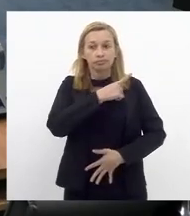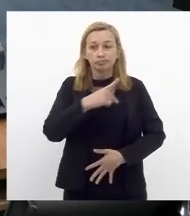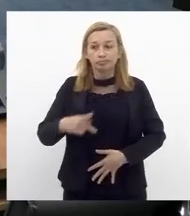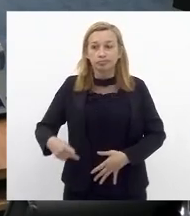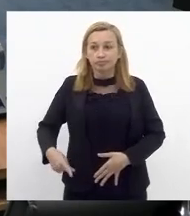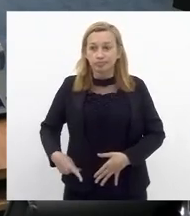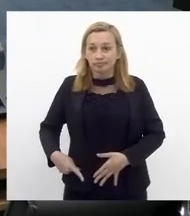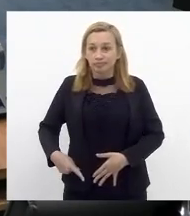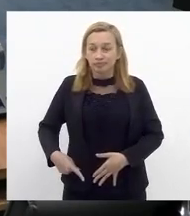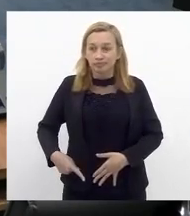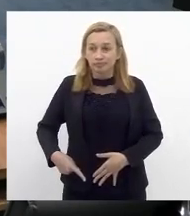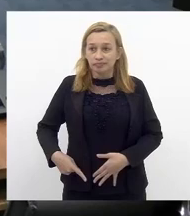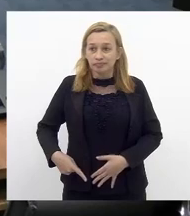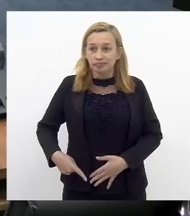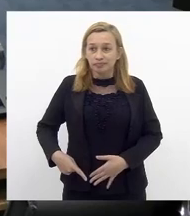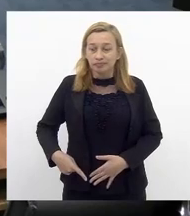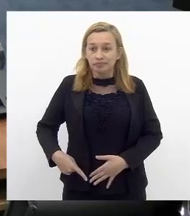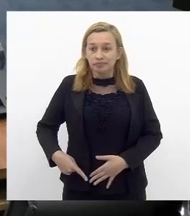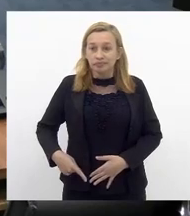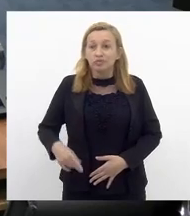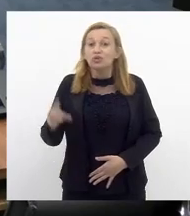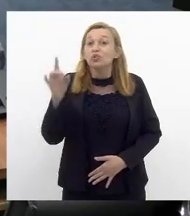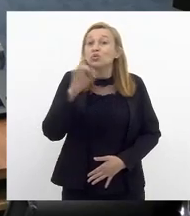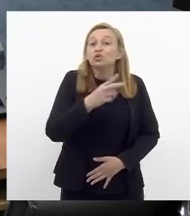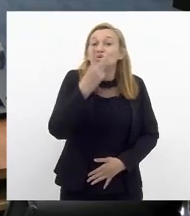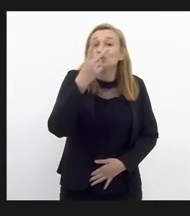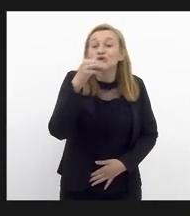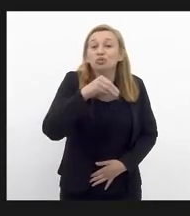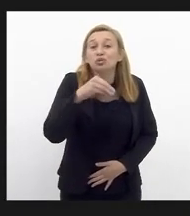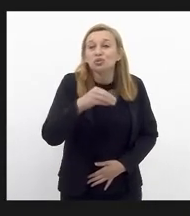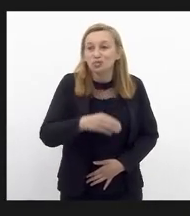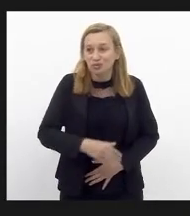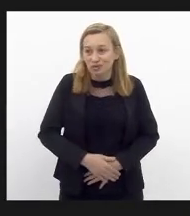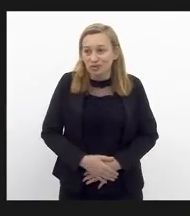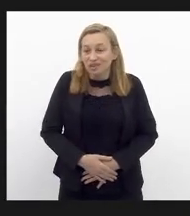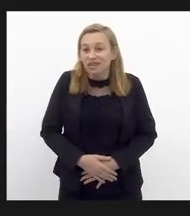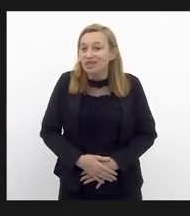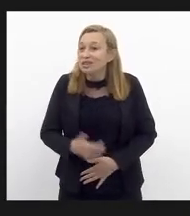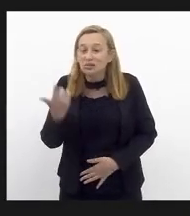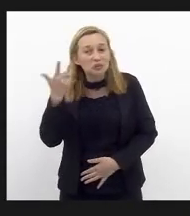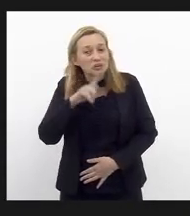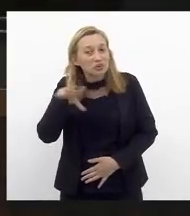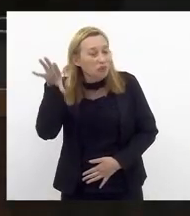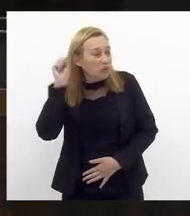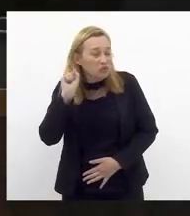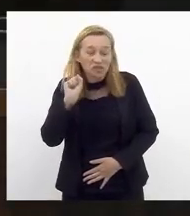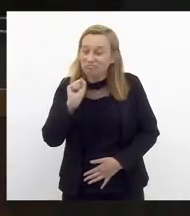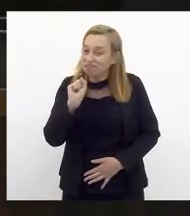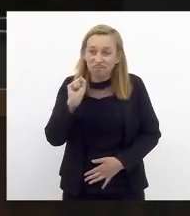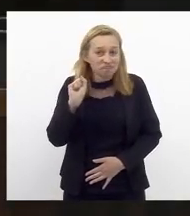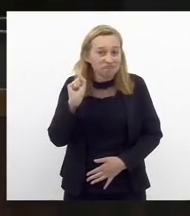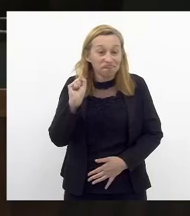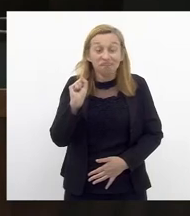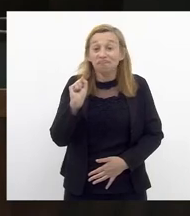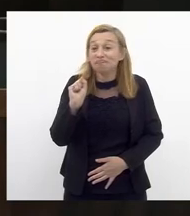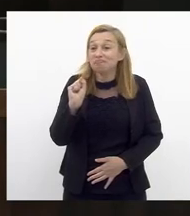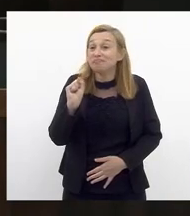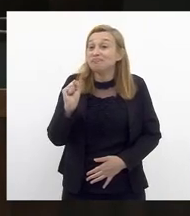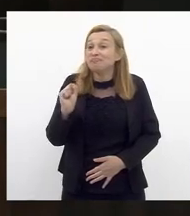Presidente? Os seus últimos dois minutos, nossa, nós não conseguimos ouvir. Ouvimos até